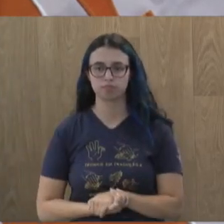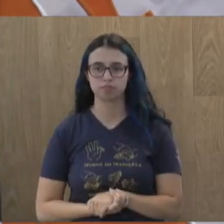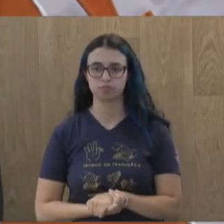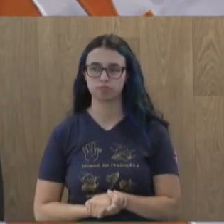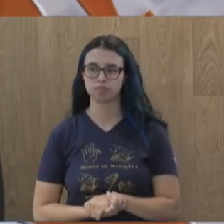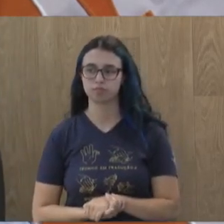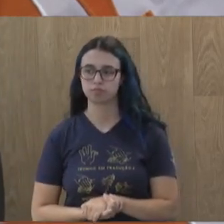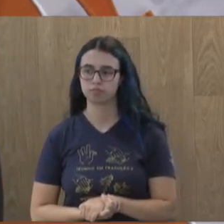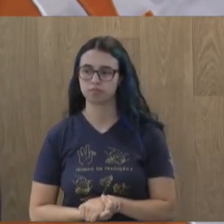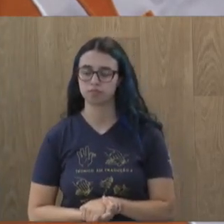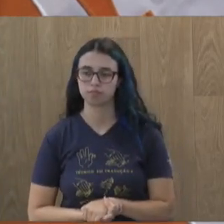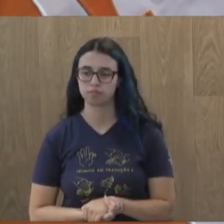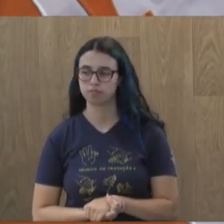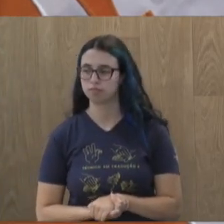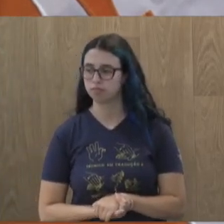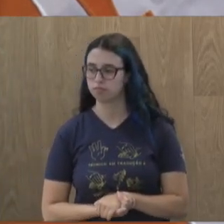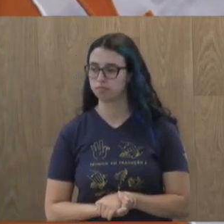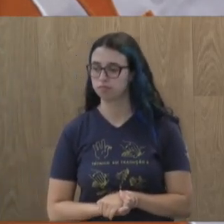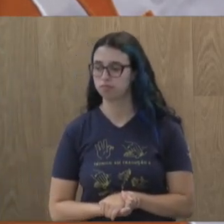Pois bem.